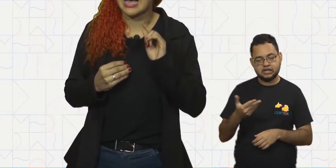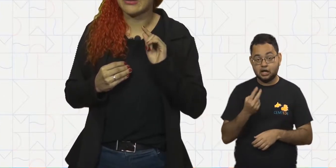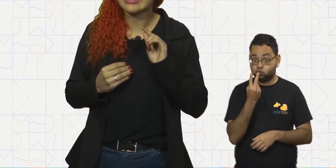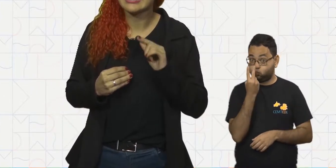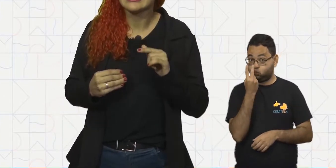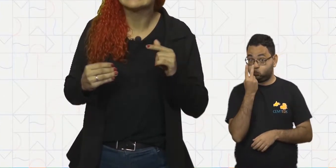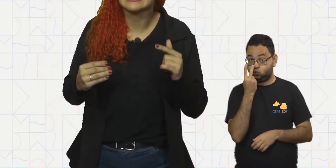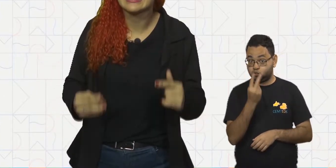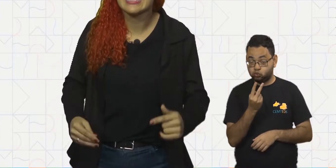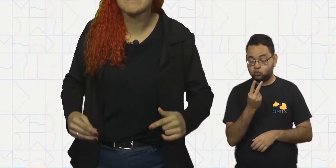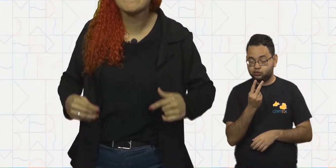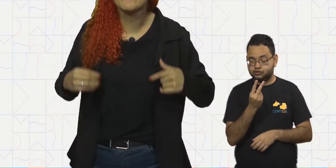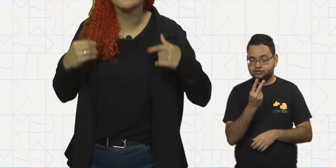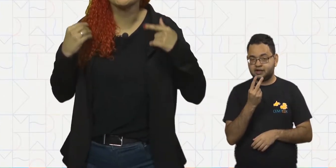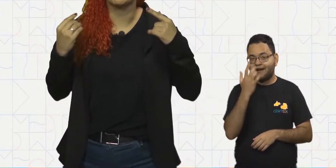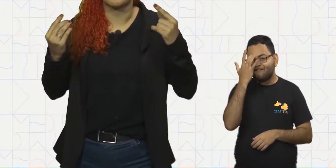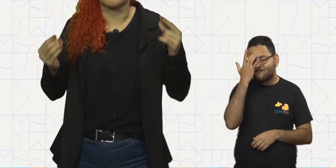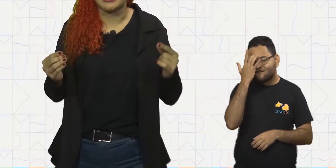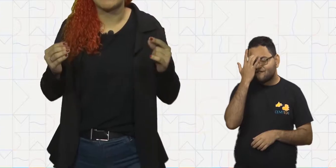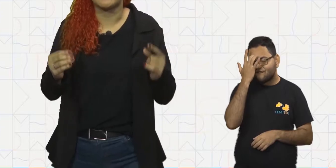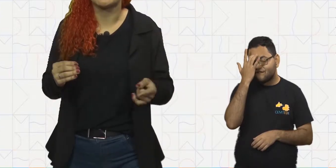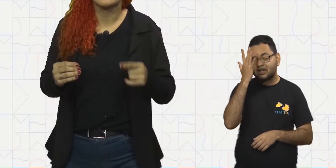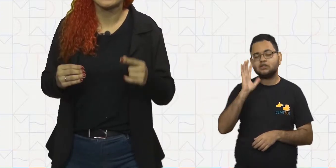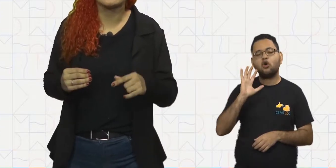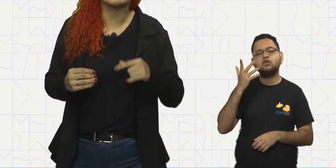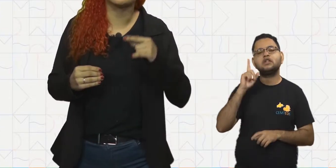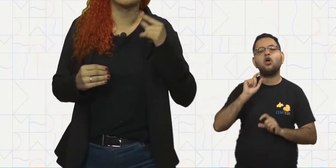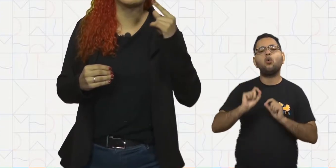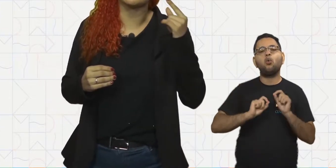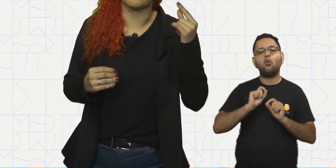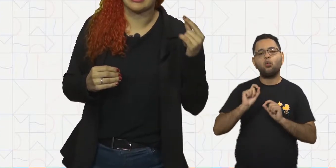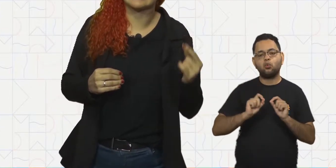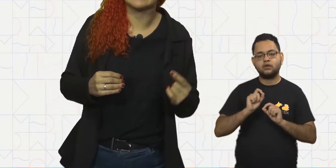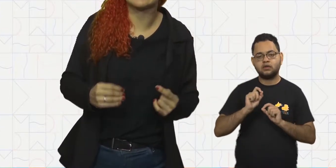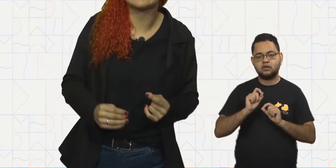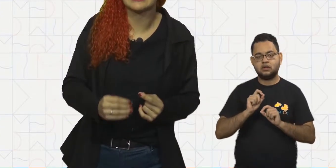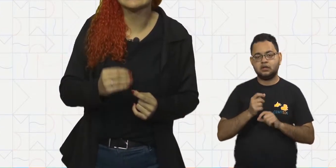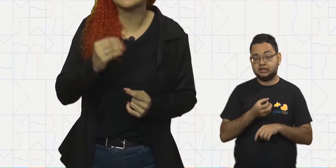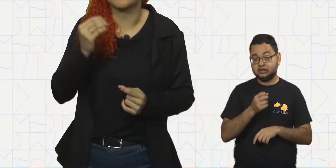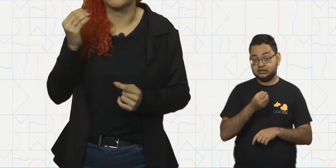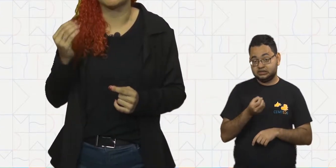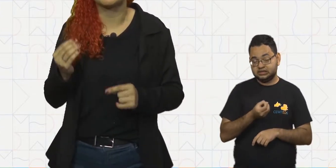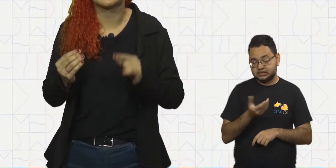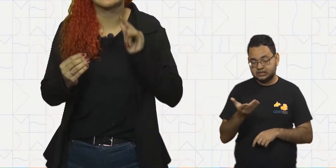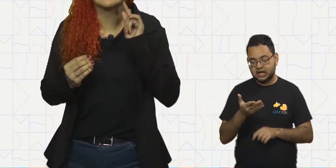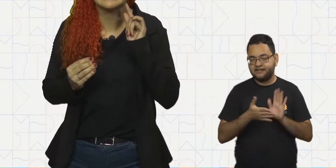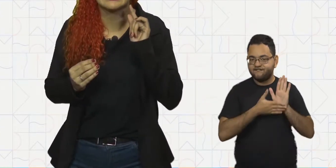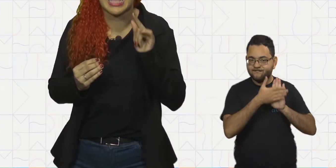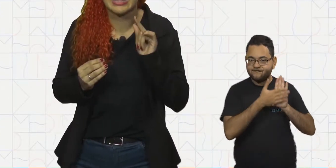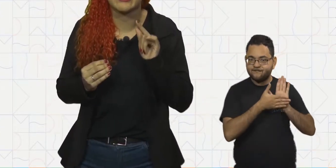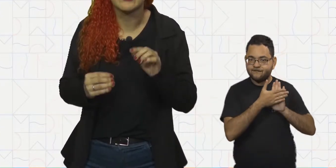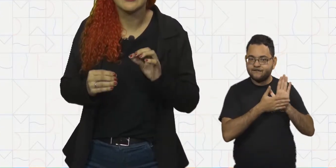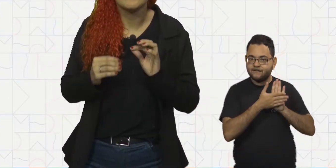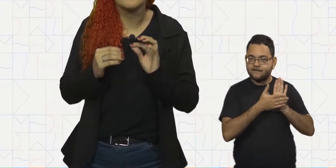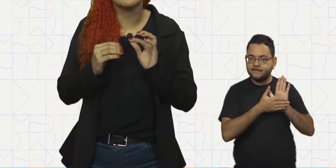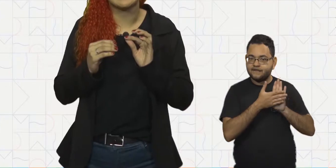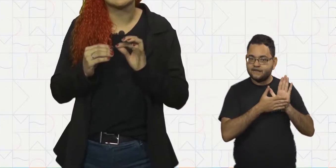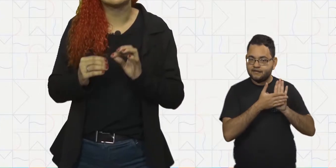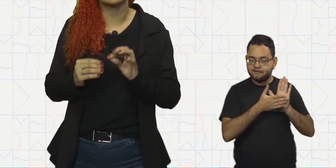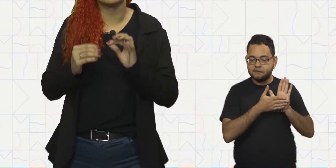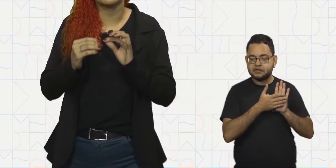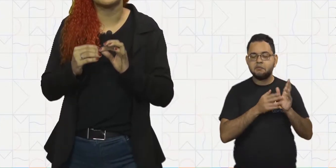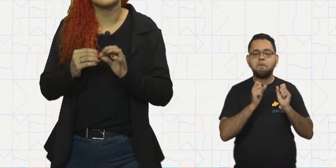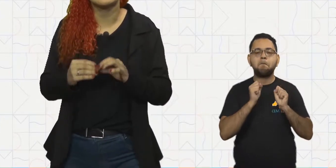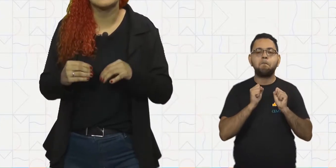dos dados seria muito provável que nas Duas Faces de seis pontos de cada dado